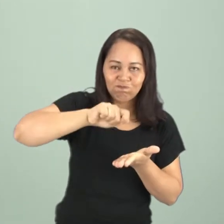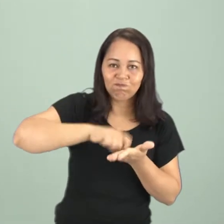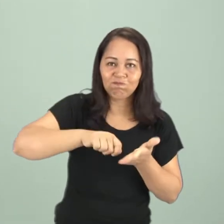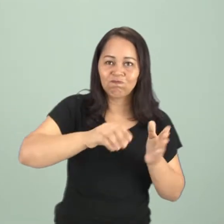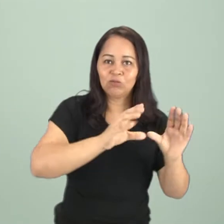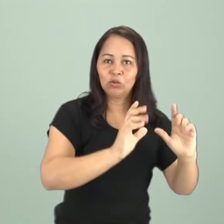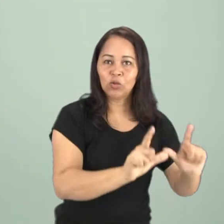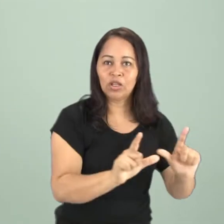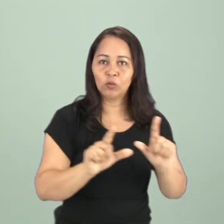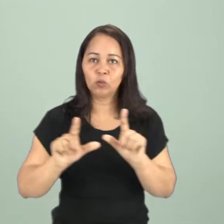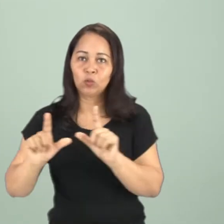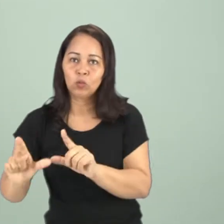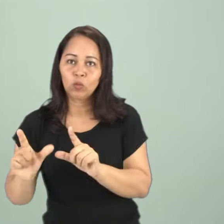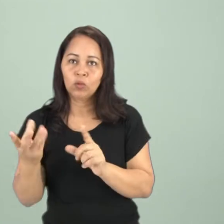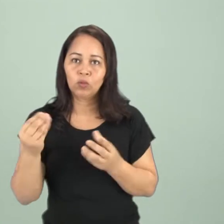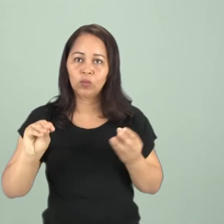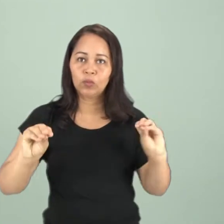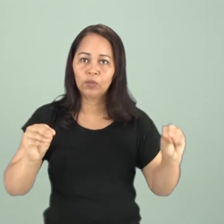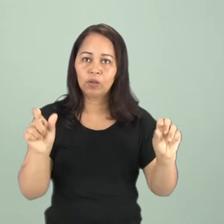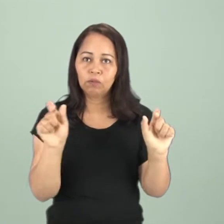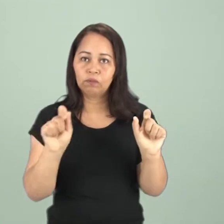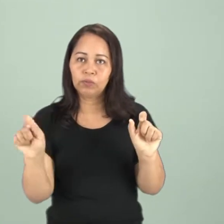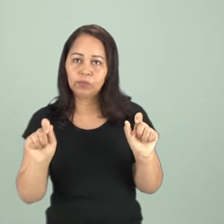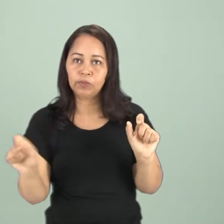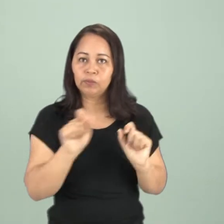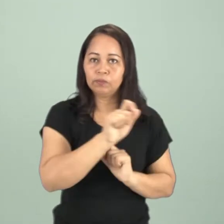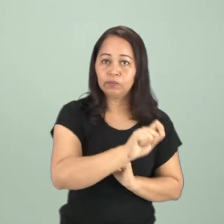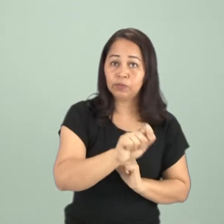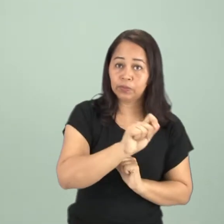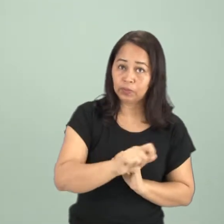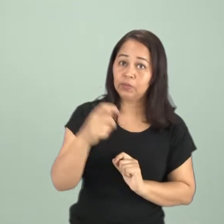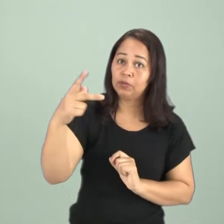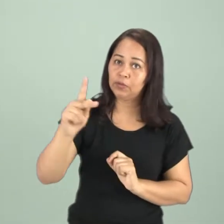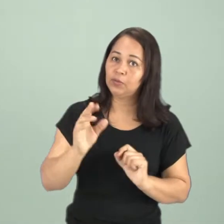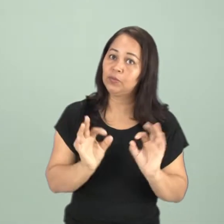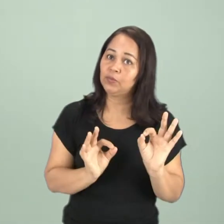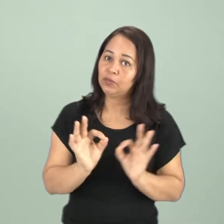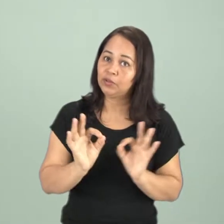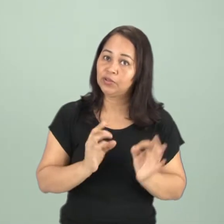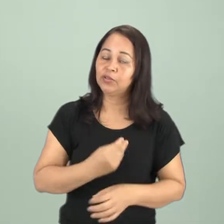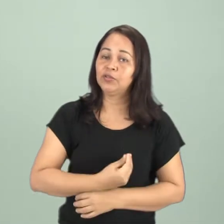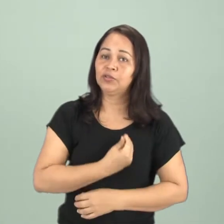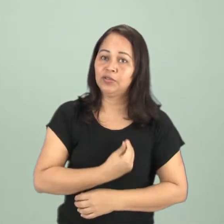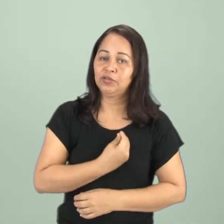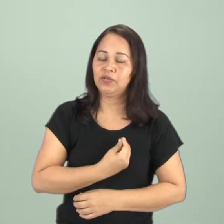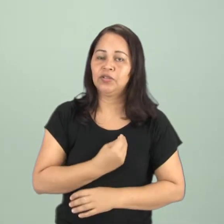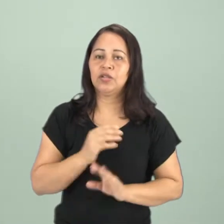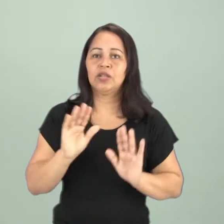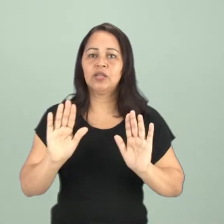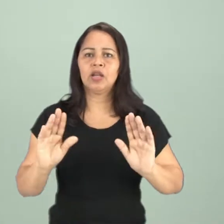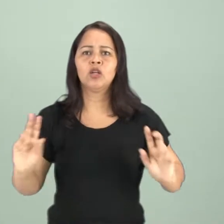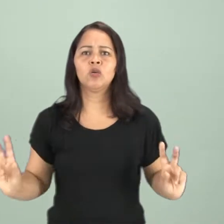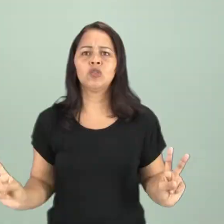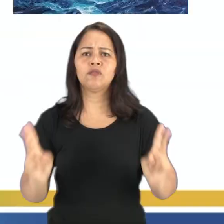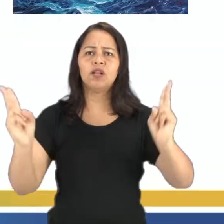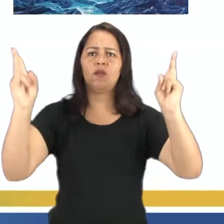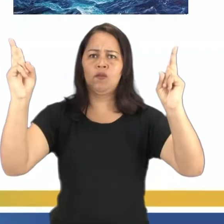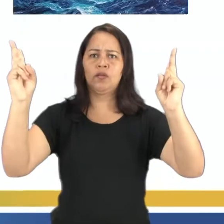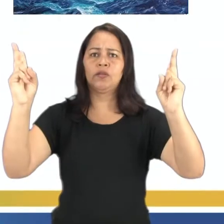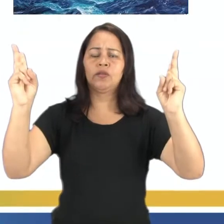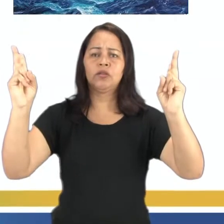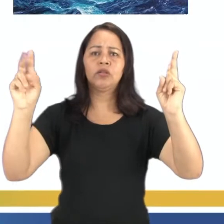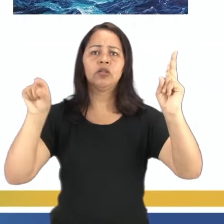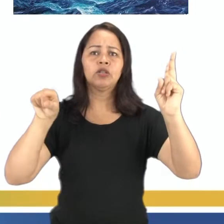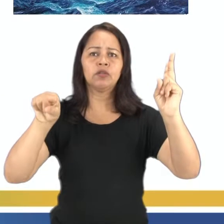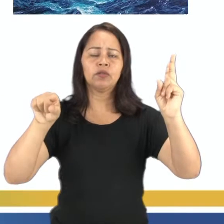na hora de começar a elaborar o seu projeto. Quais são os valores, né, nos quais você se